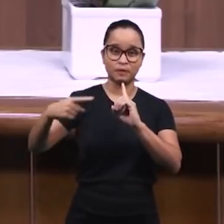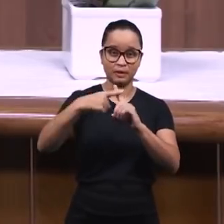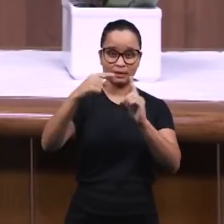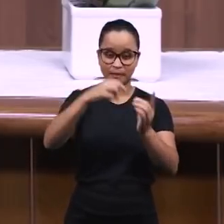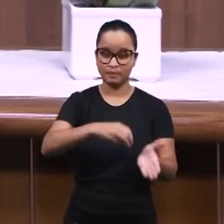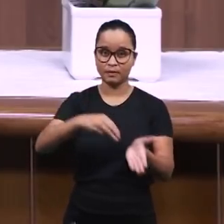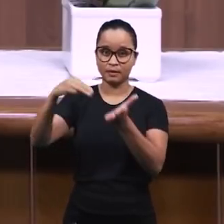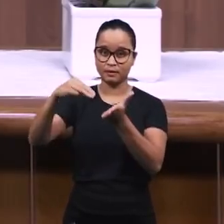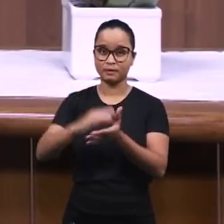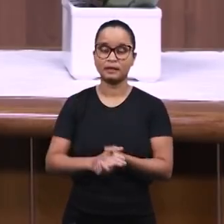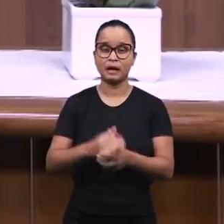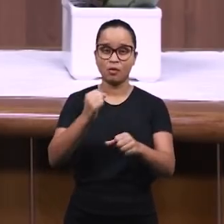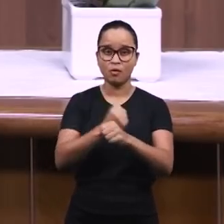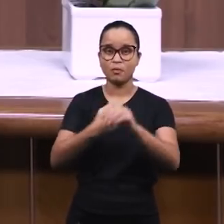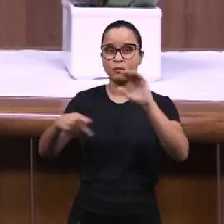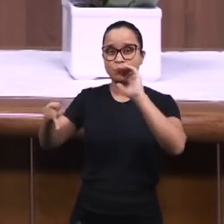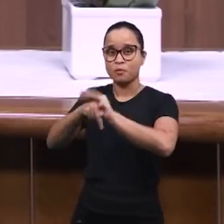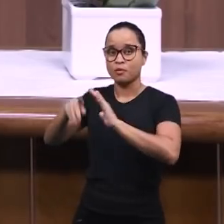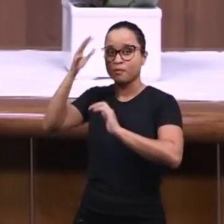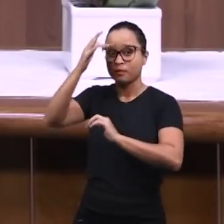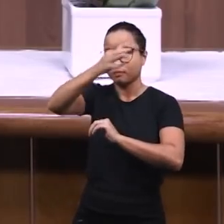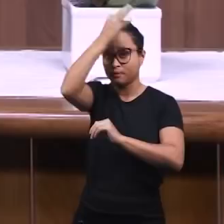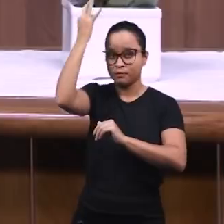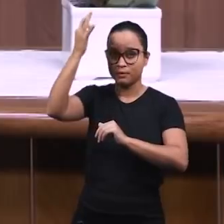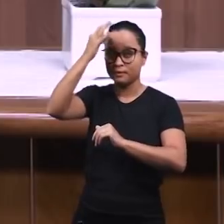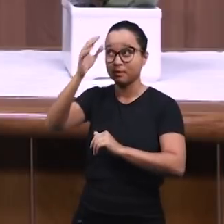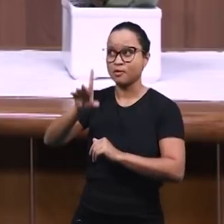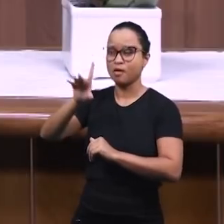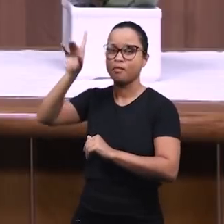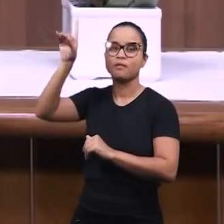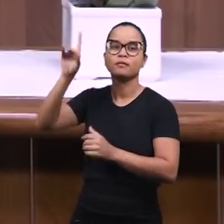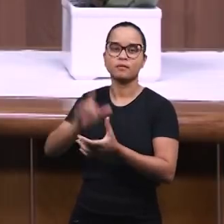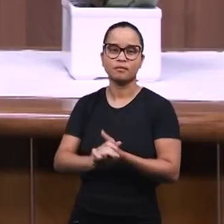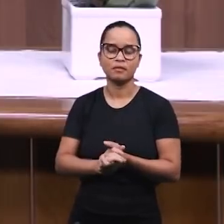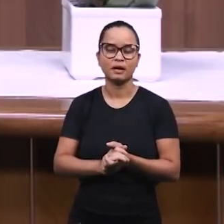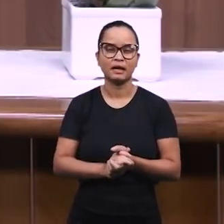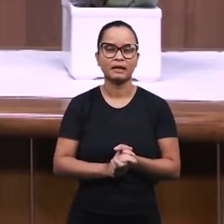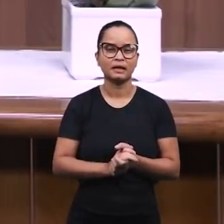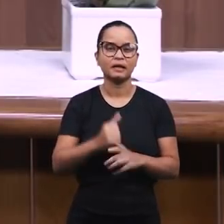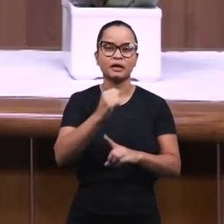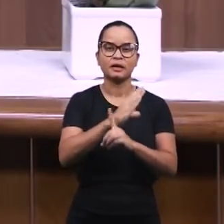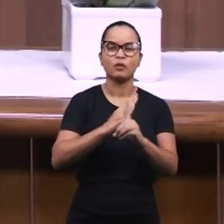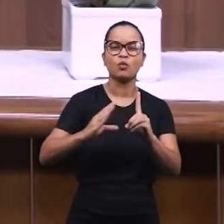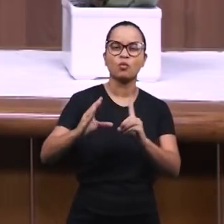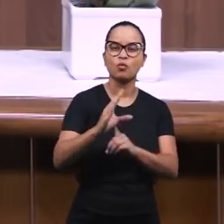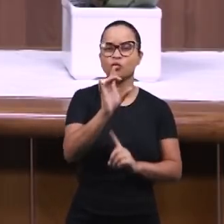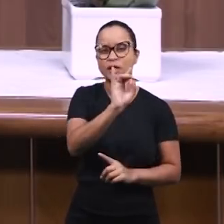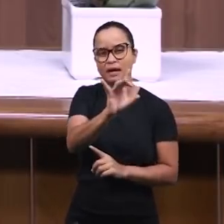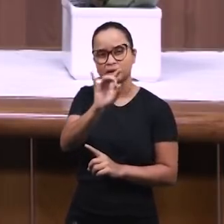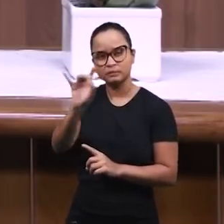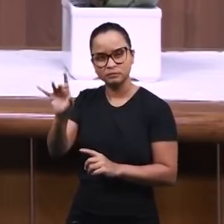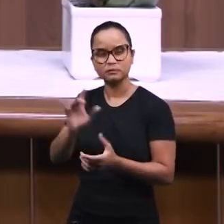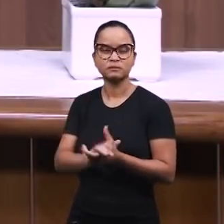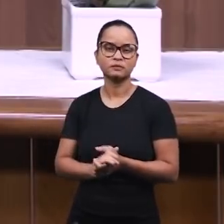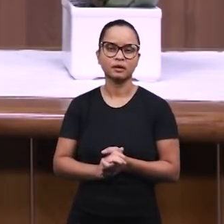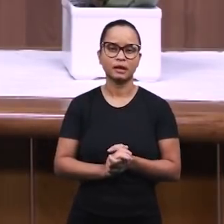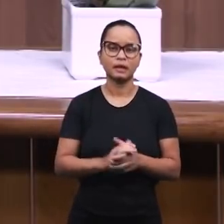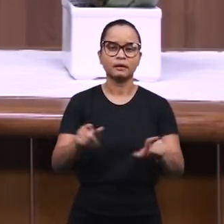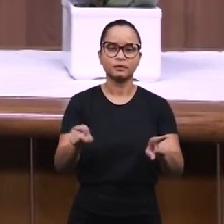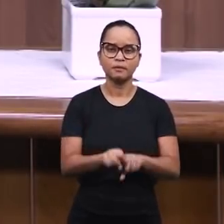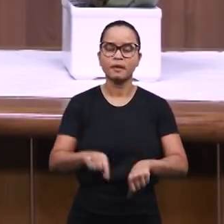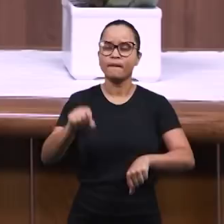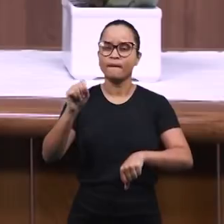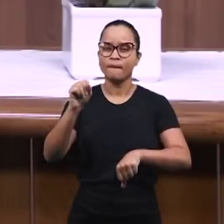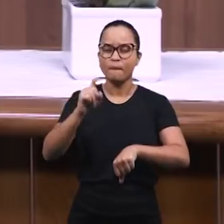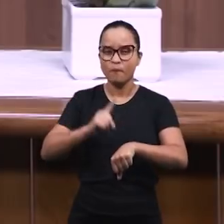Maranata, daquilo que vivemos nesta obra do Espírito Santo de Deus. É que a cada culto, a cada momento